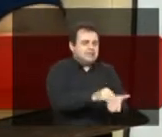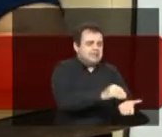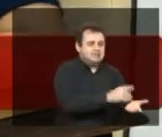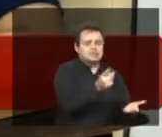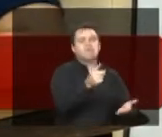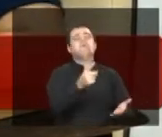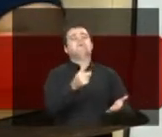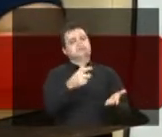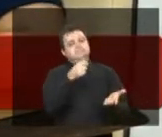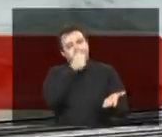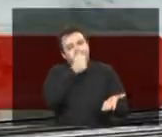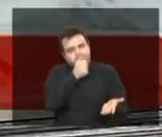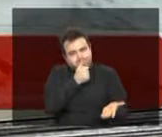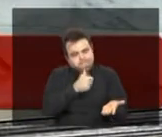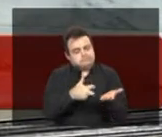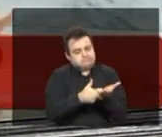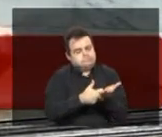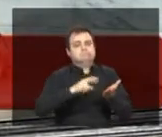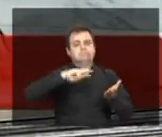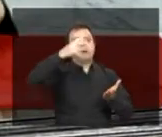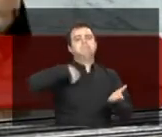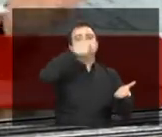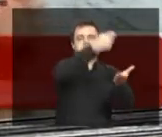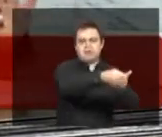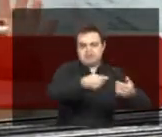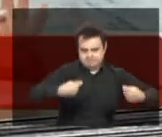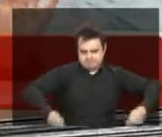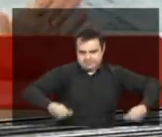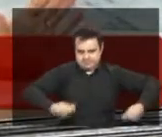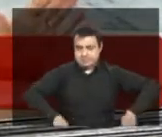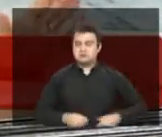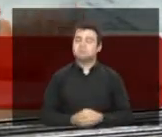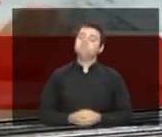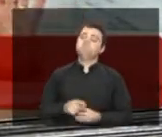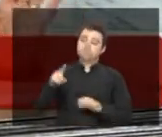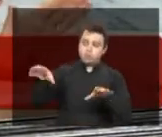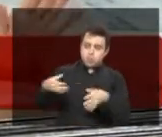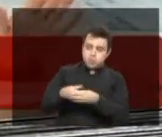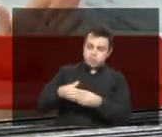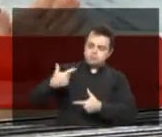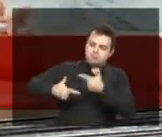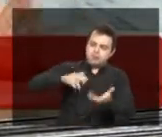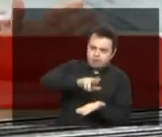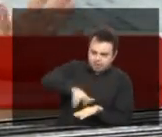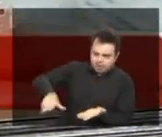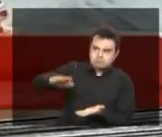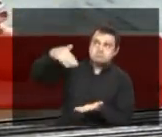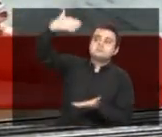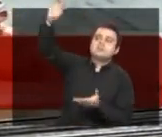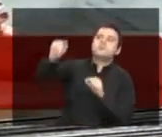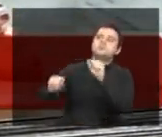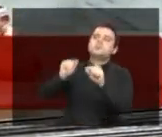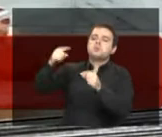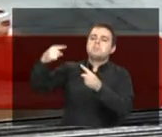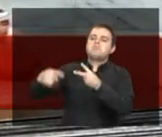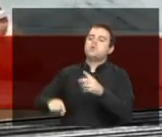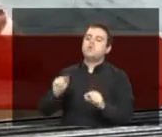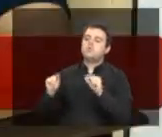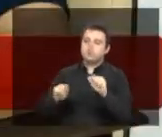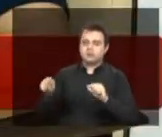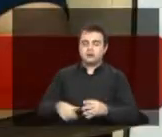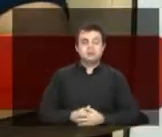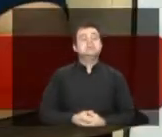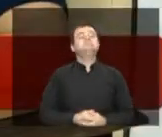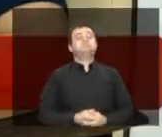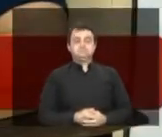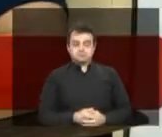pagar mais. É isso. Bom, então, em relação aos trabalhos da comissão, quais são os próximos passos daqui para frente? Possivelmente